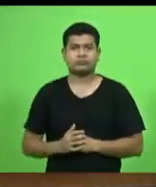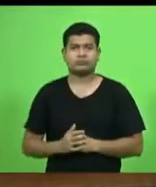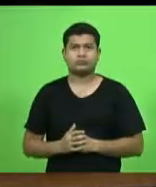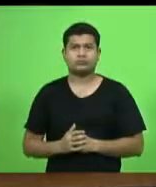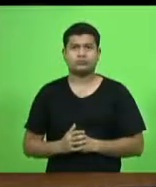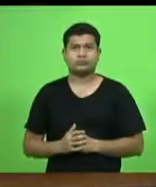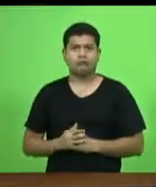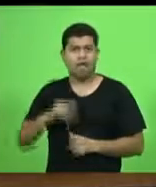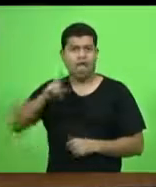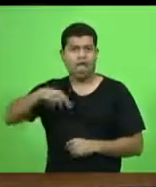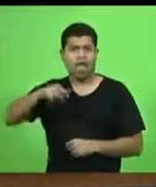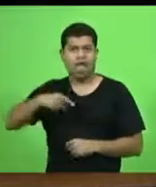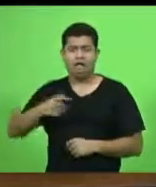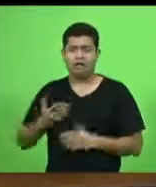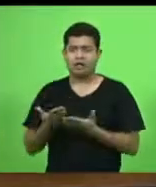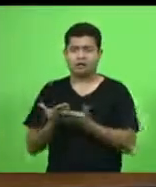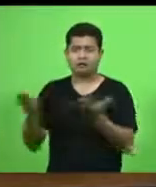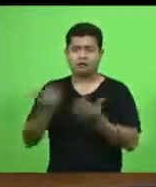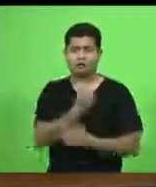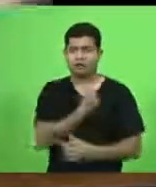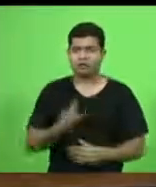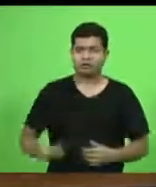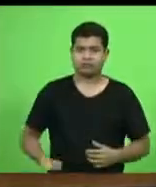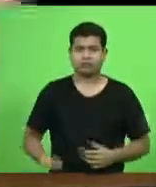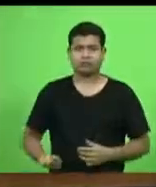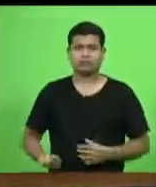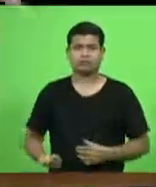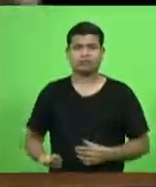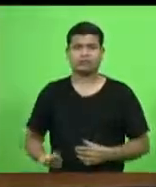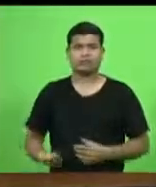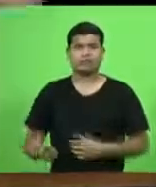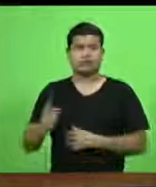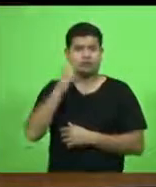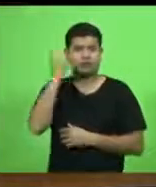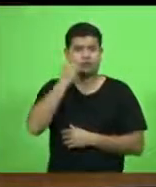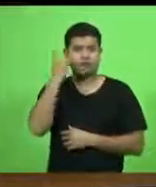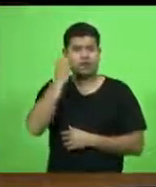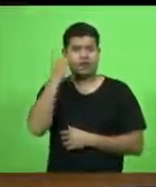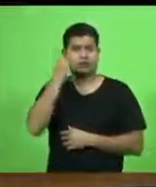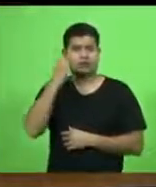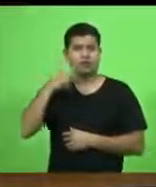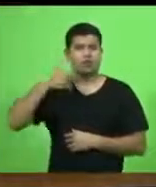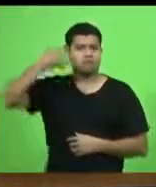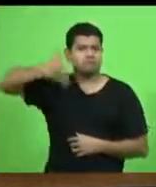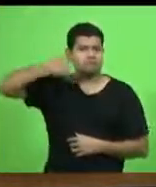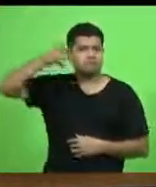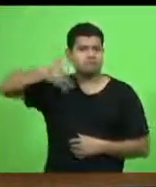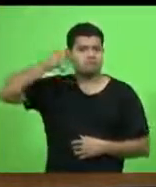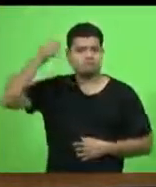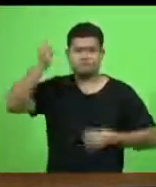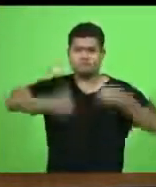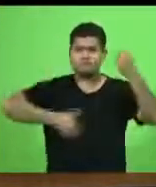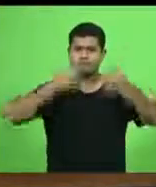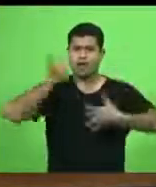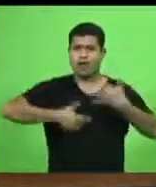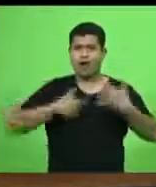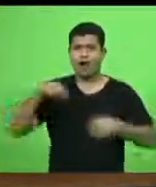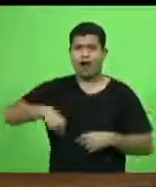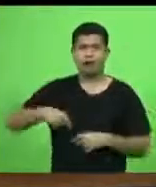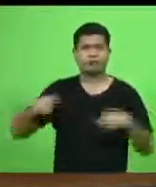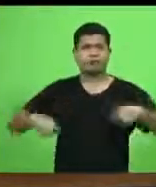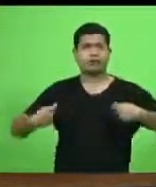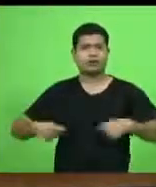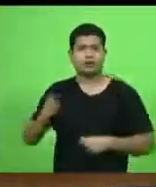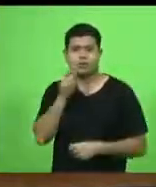Não é manifestação do governo. E deputado, quando faz manifestação aqui no plenário, tem que ser entrevistado